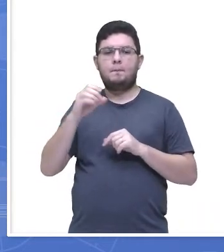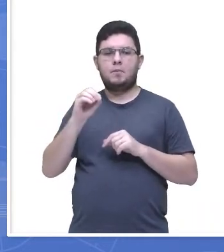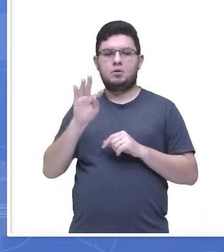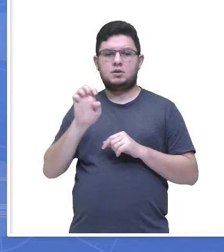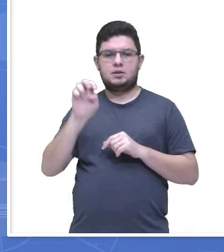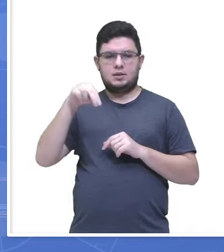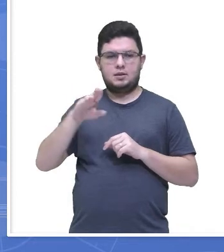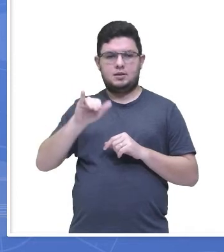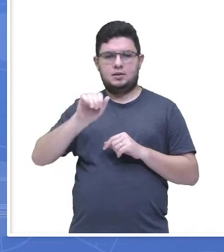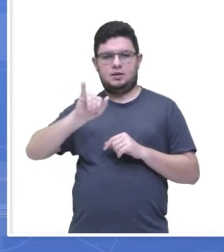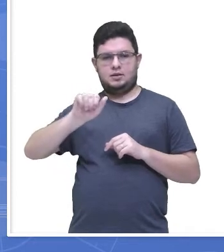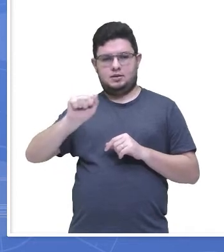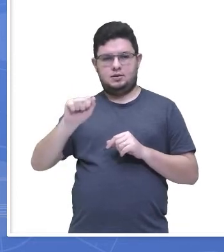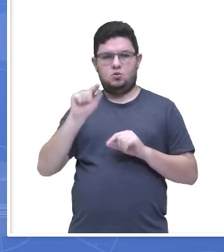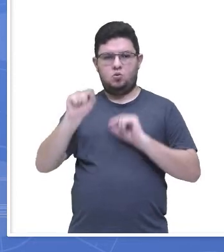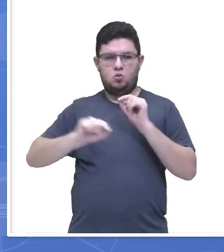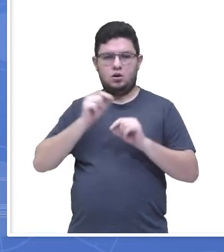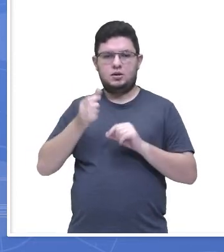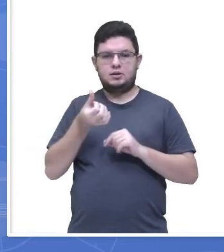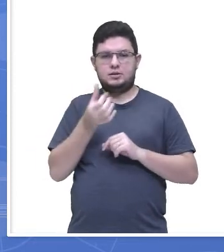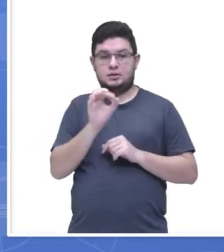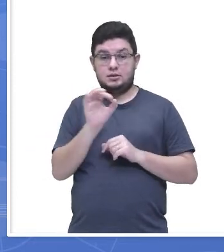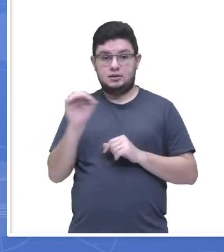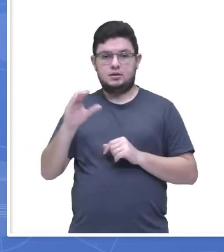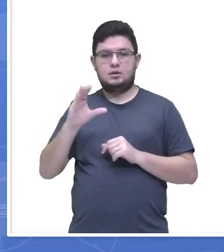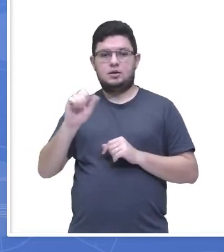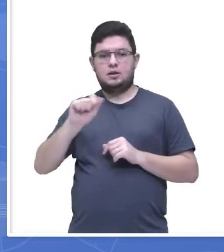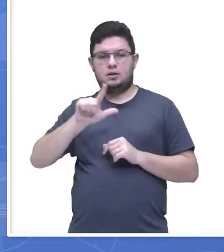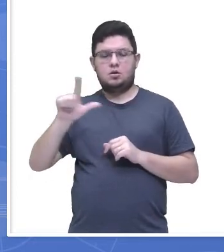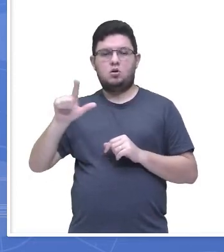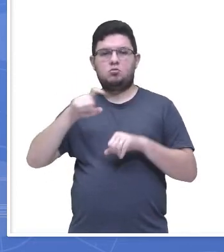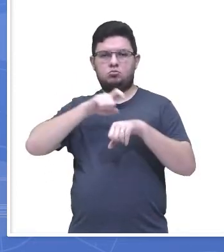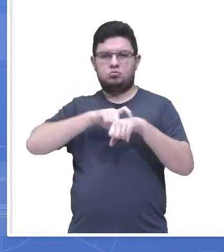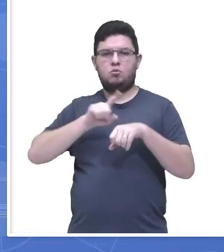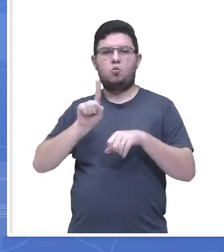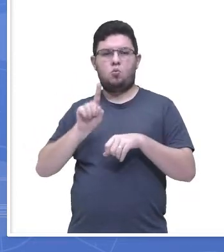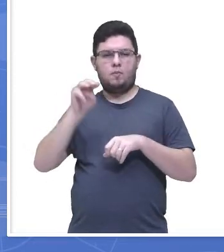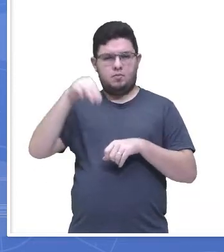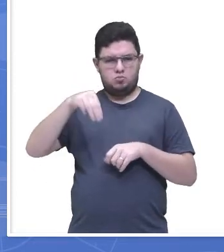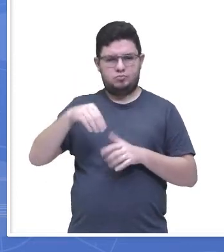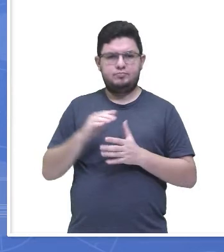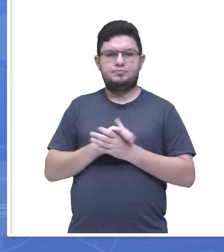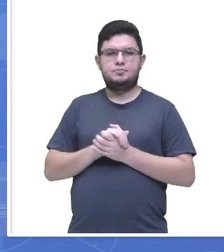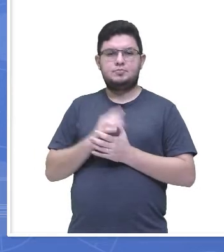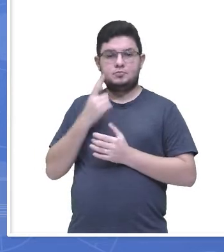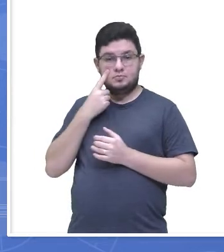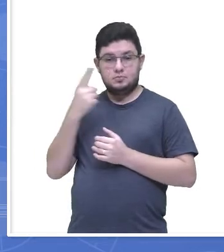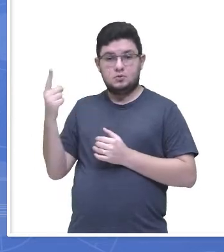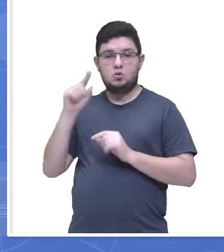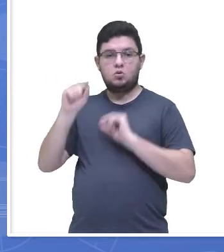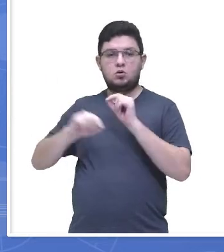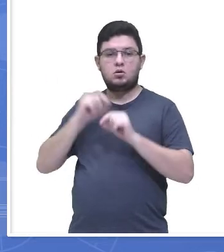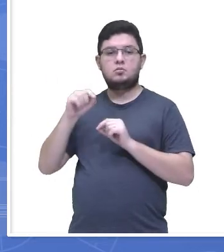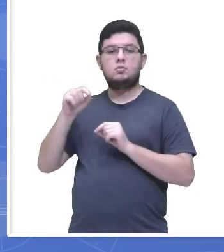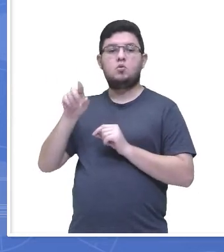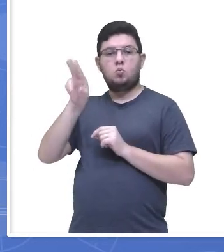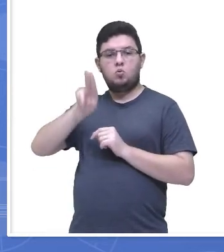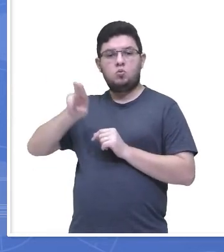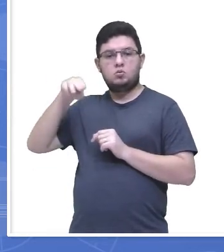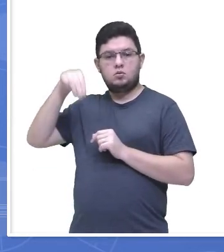efeito, né, no outro dia, que a gente chama de ressaca, porque o corpo está desidratado, eliminou muita urina, porque o álcool